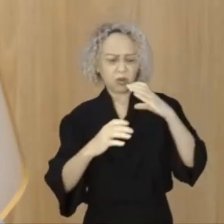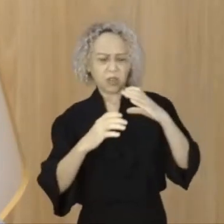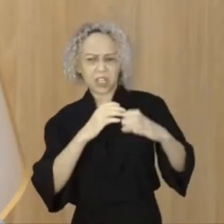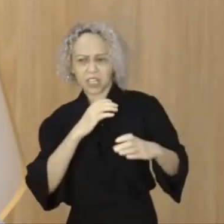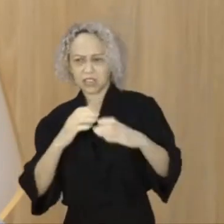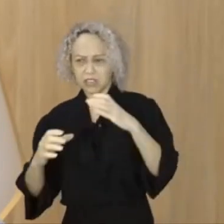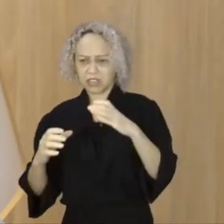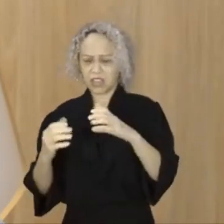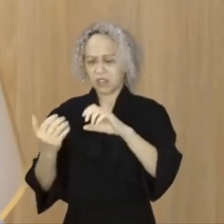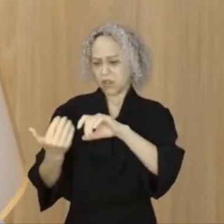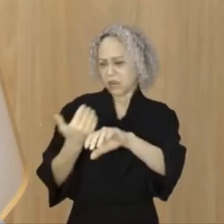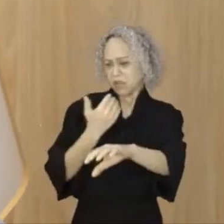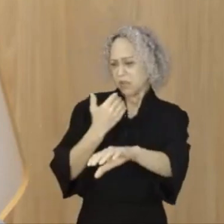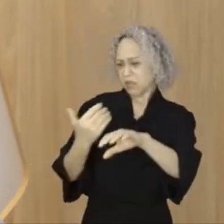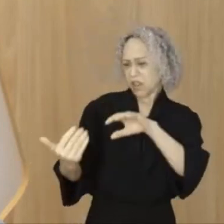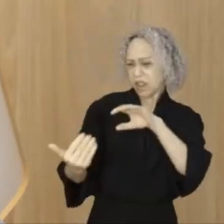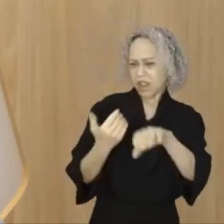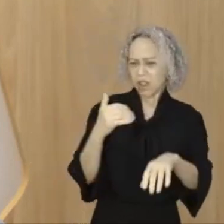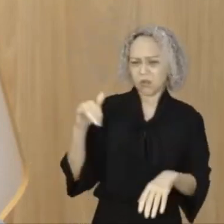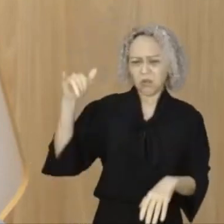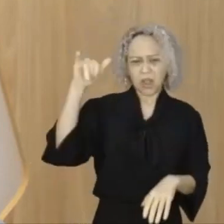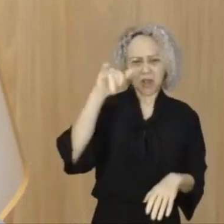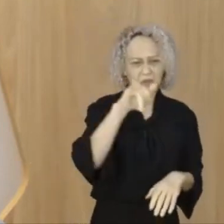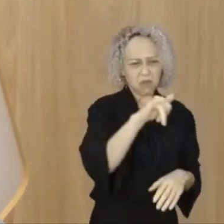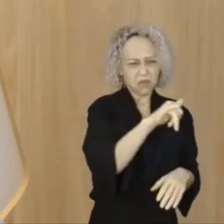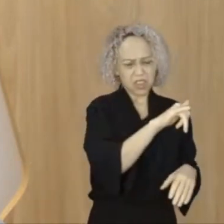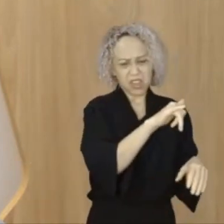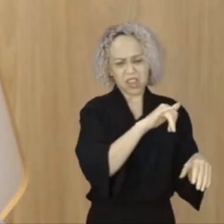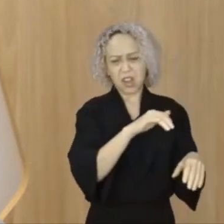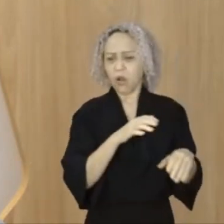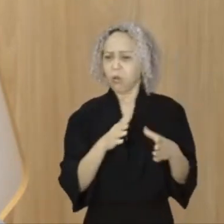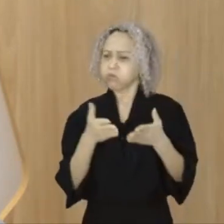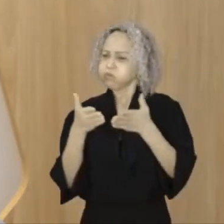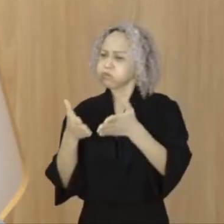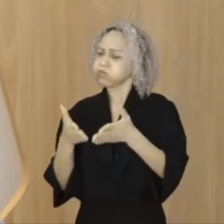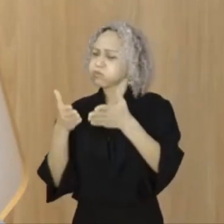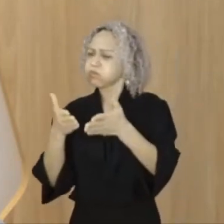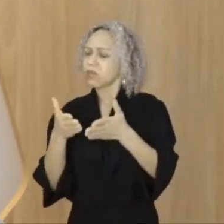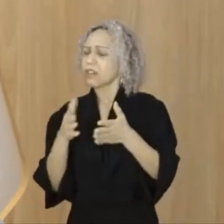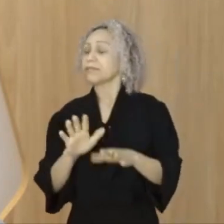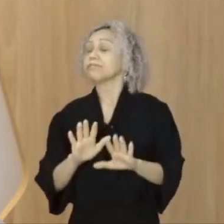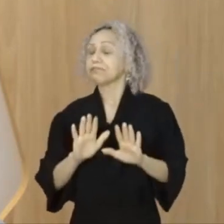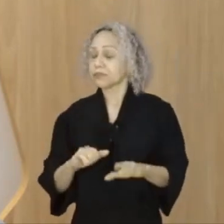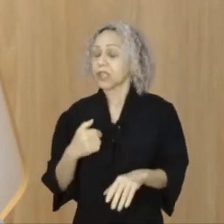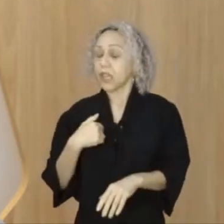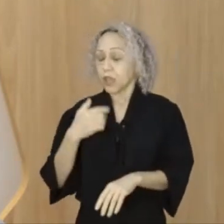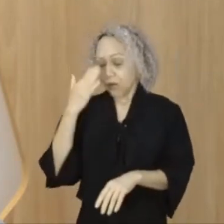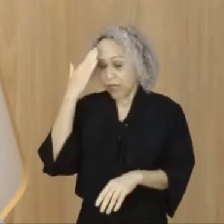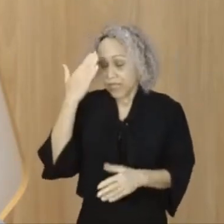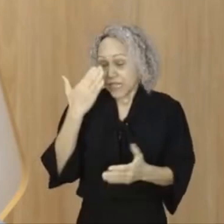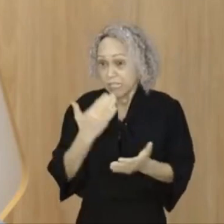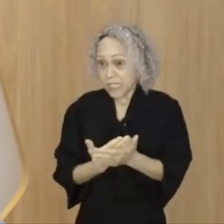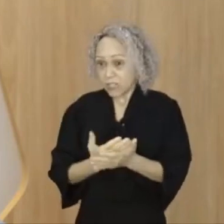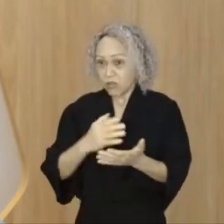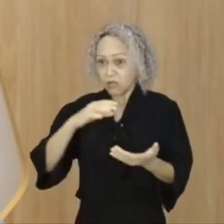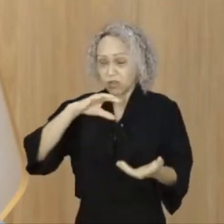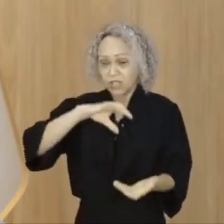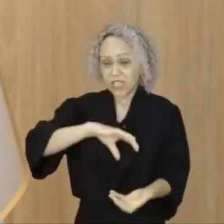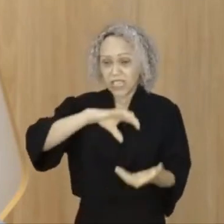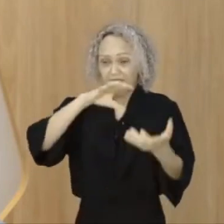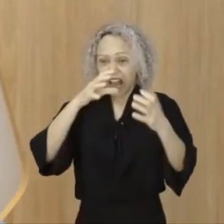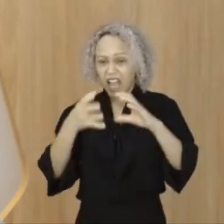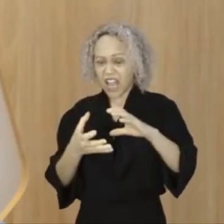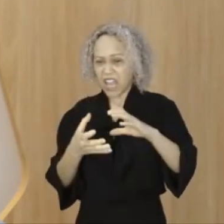mesmo rodoviária, portuária. Então, eu acredito que realmente a grande reforma do presidente Lula para o Brasil é estruturante, que